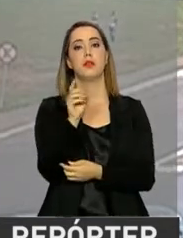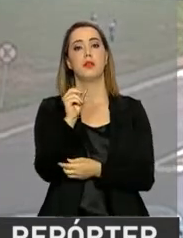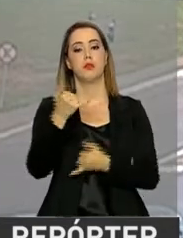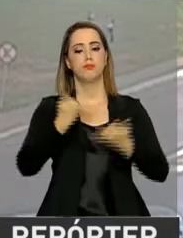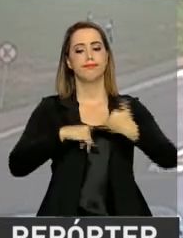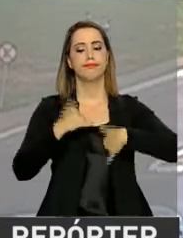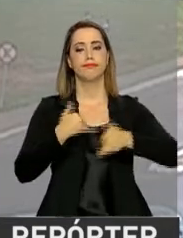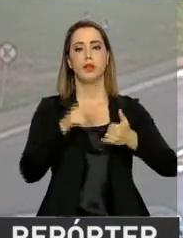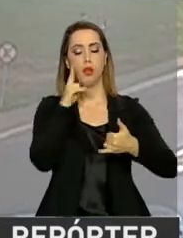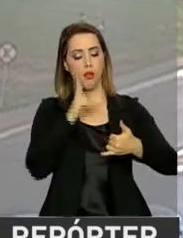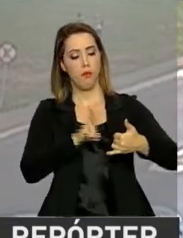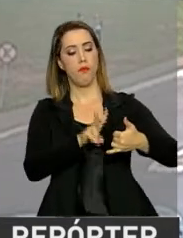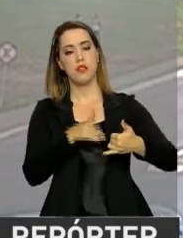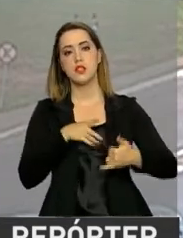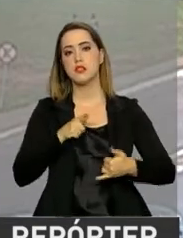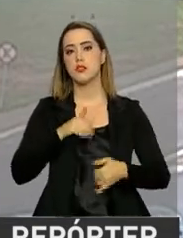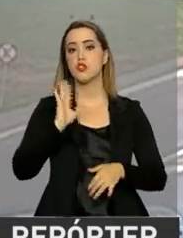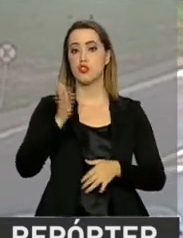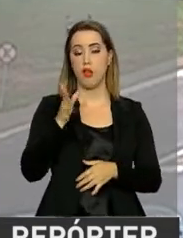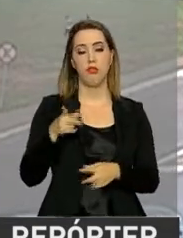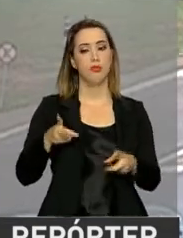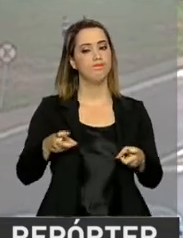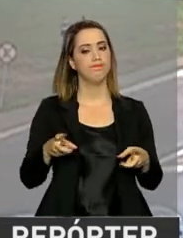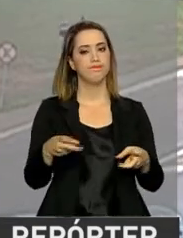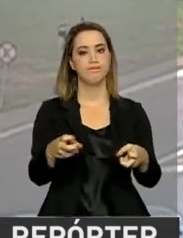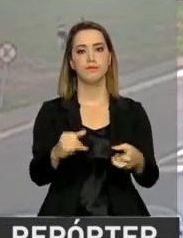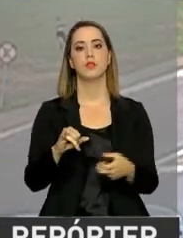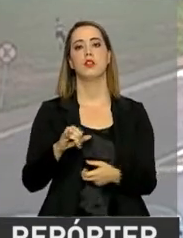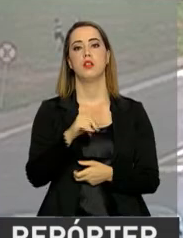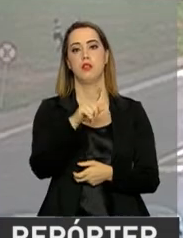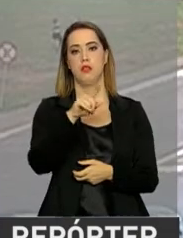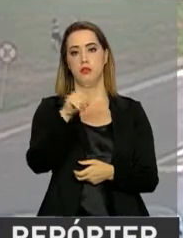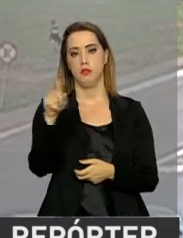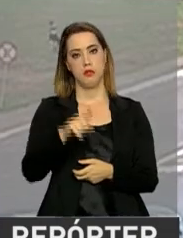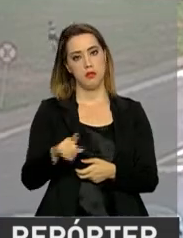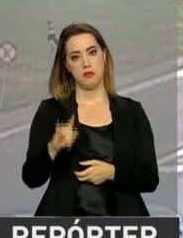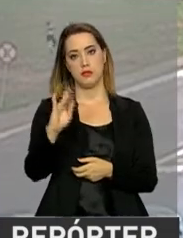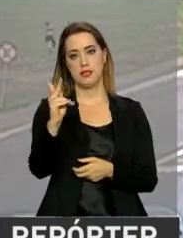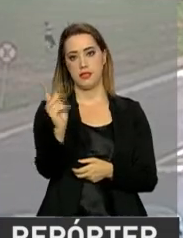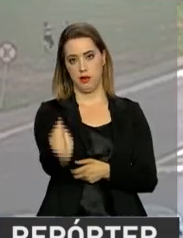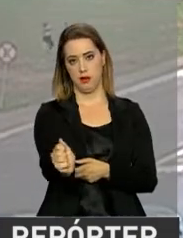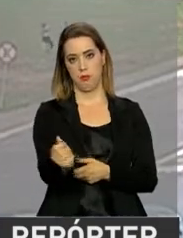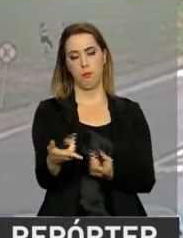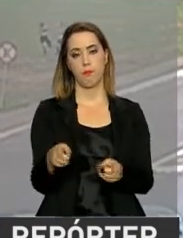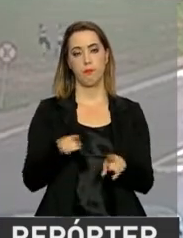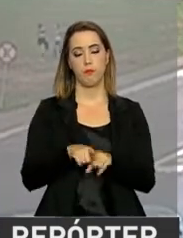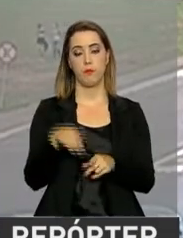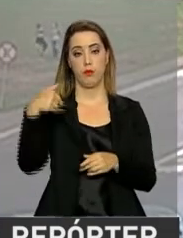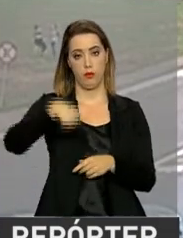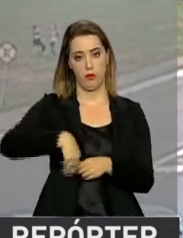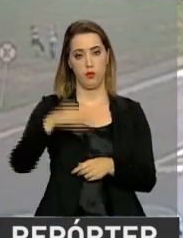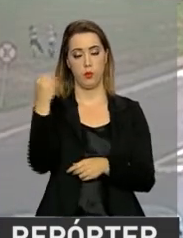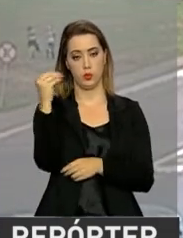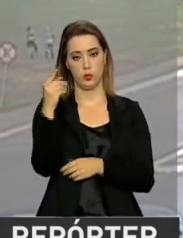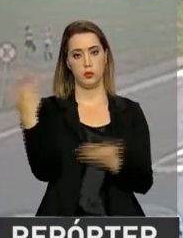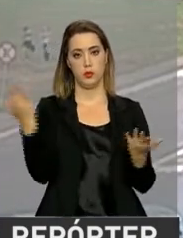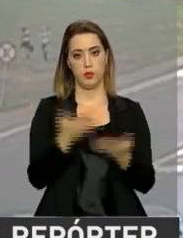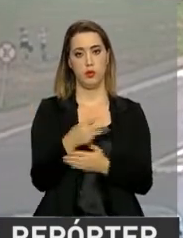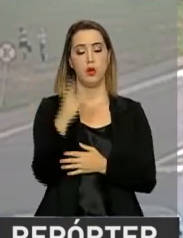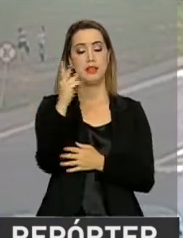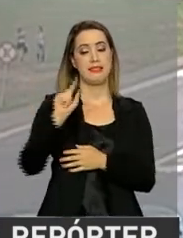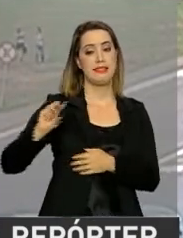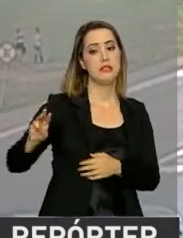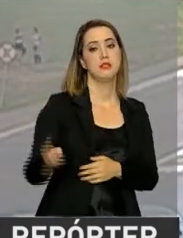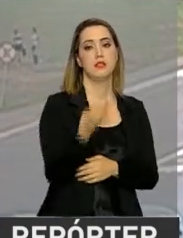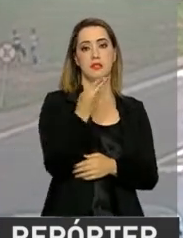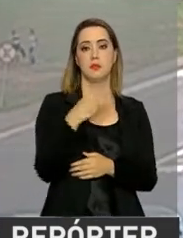que mostra se o vírus, se já há infecção do vírus Zika. Em outubro deste ano, o Ministério da Saúde anunciou a compra de 3,5 milhões